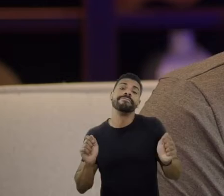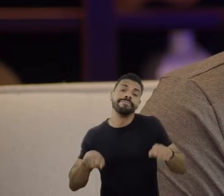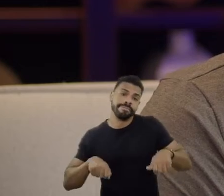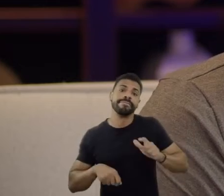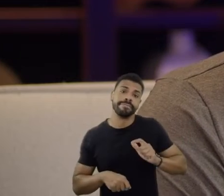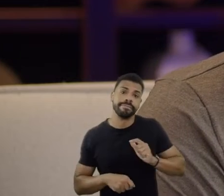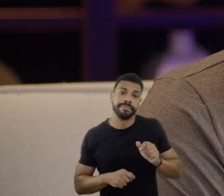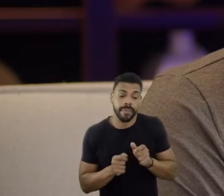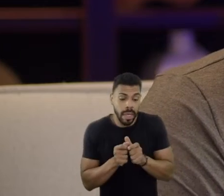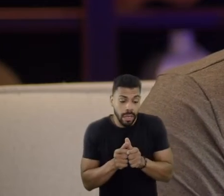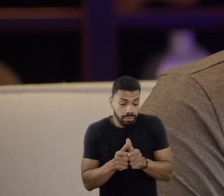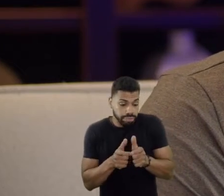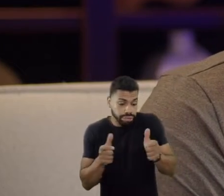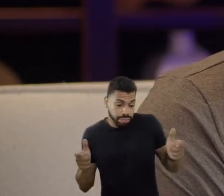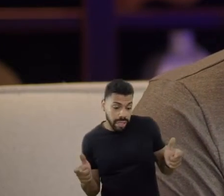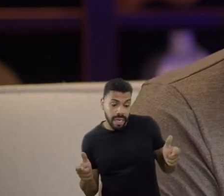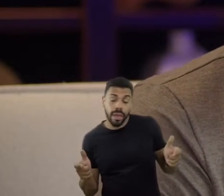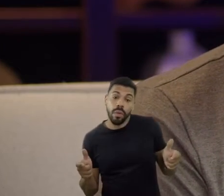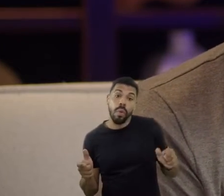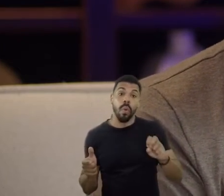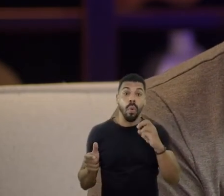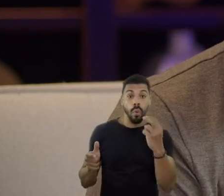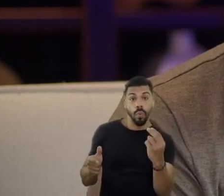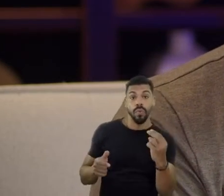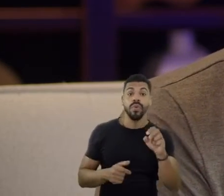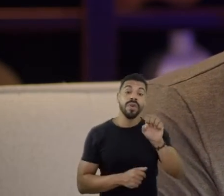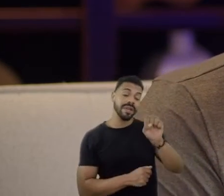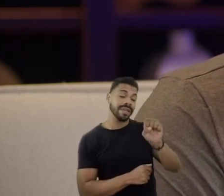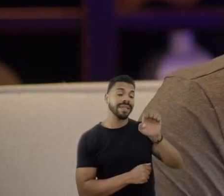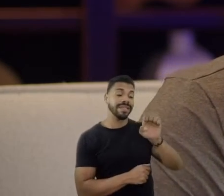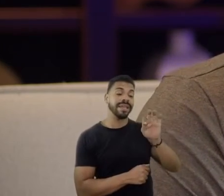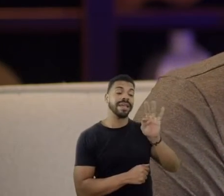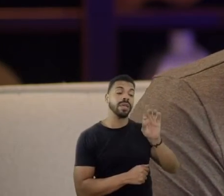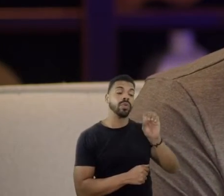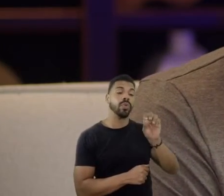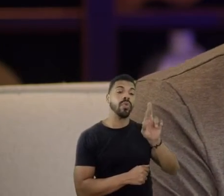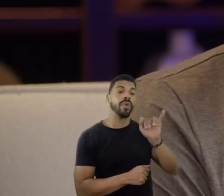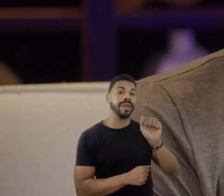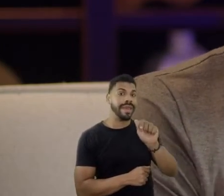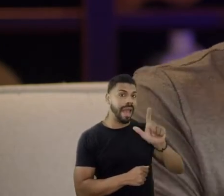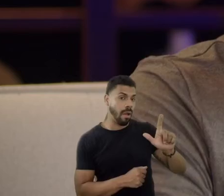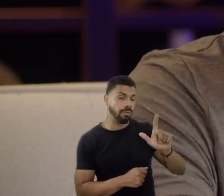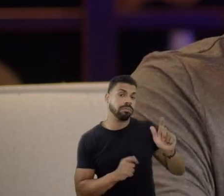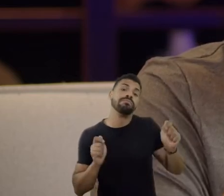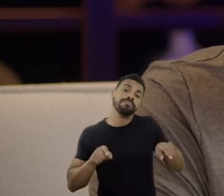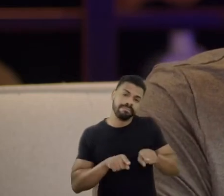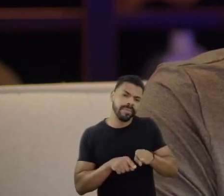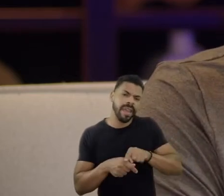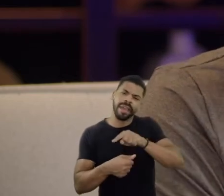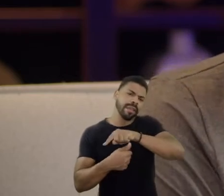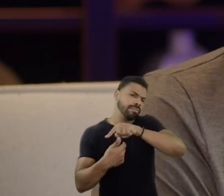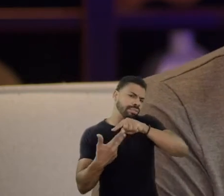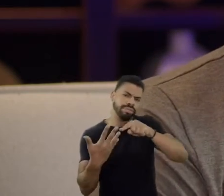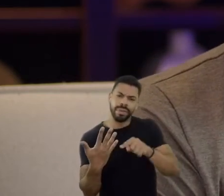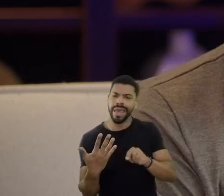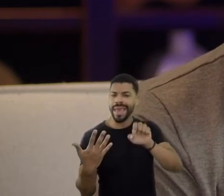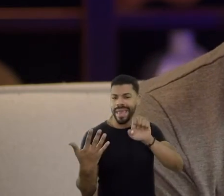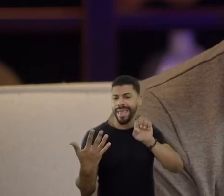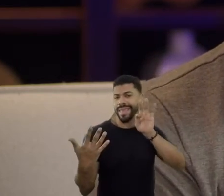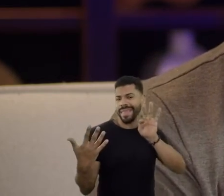podem existir os etfs amplos e os setoriais tal qual os Fundos eh indexados então tem uma série de de de